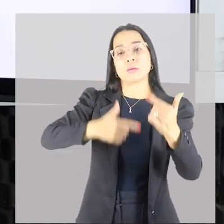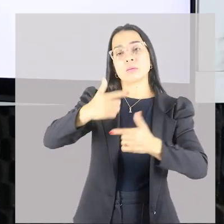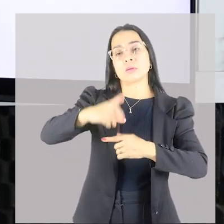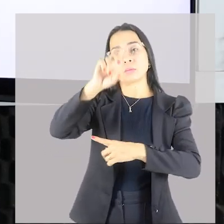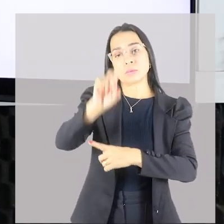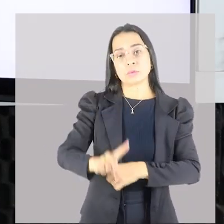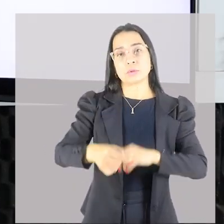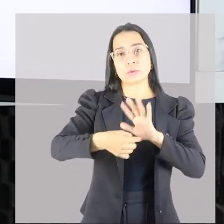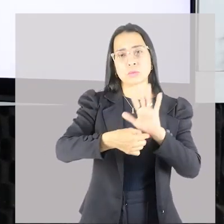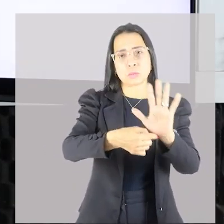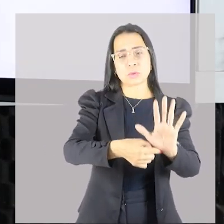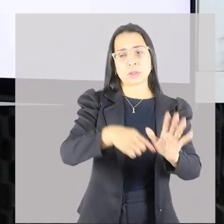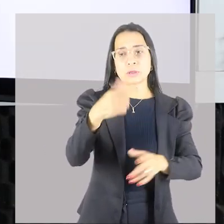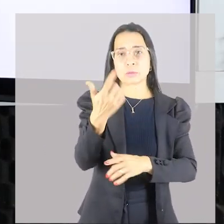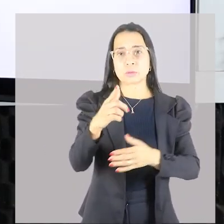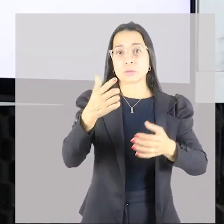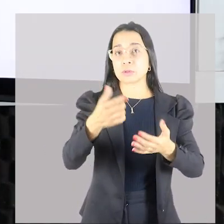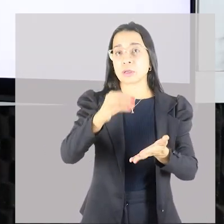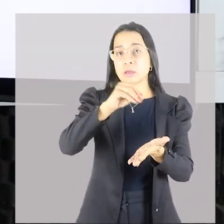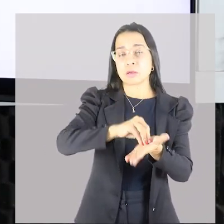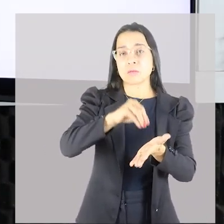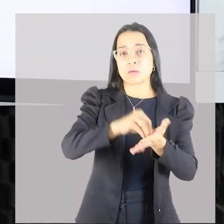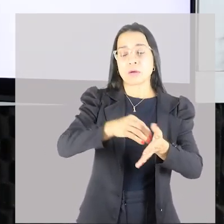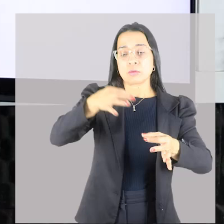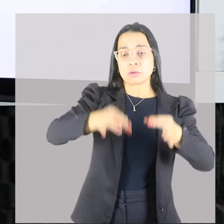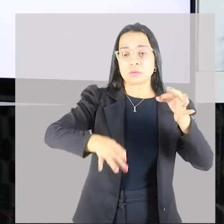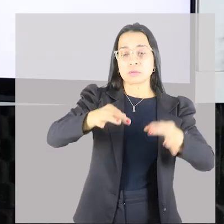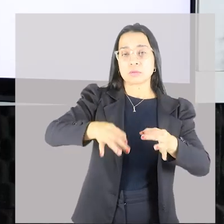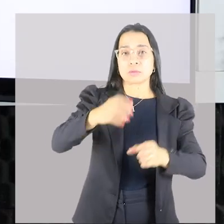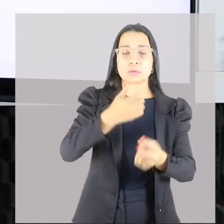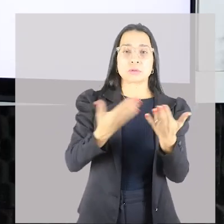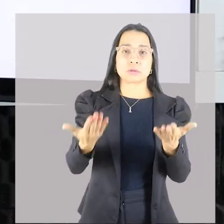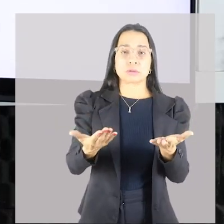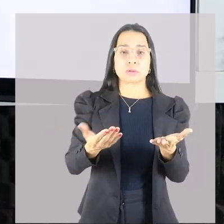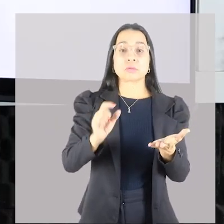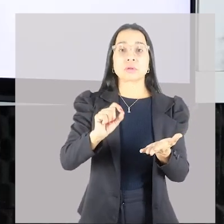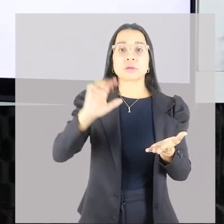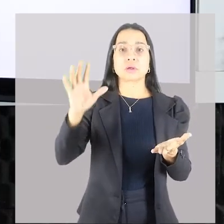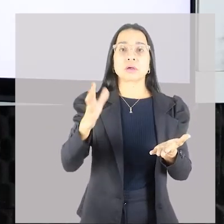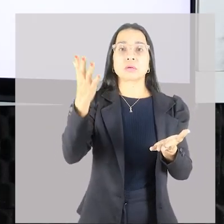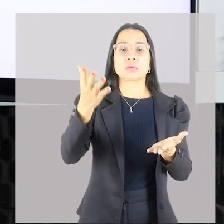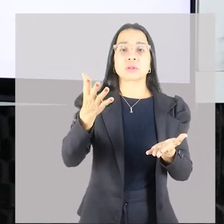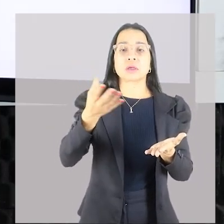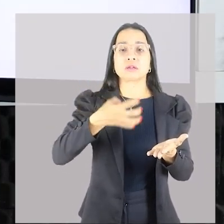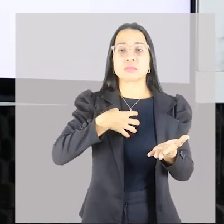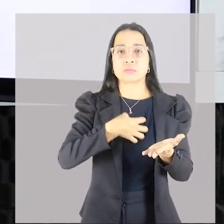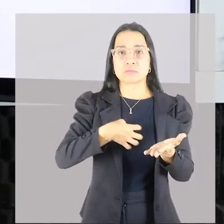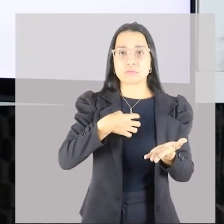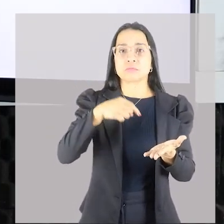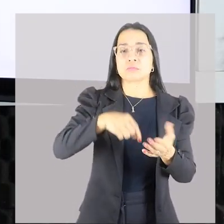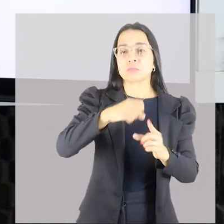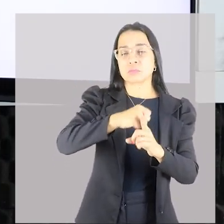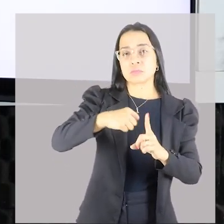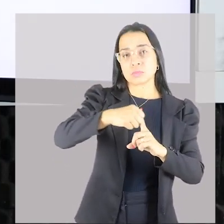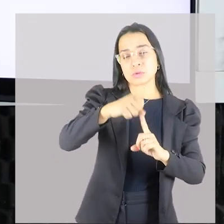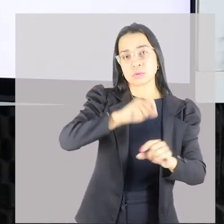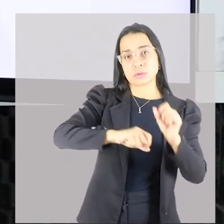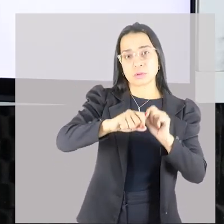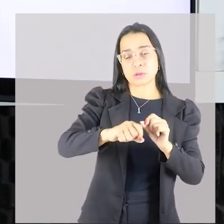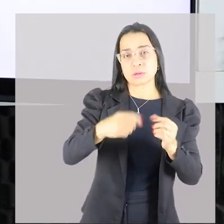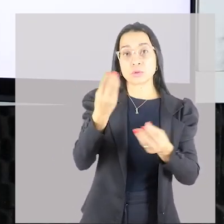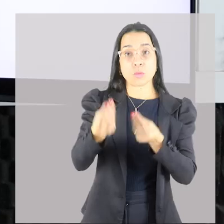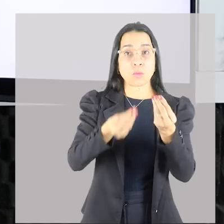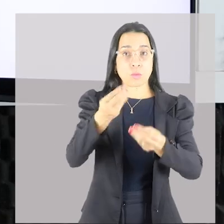está sendo injusto, aquilo que acontece de maneira insatisfatória na sociedade. Então, assim como o movimento negro tem essa pauta